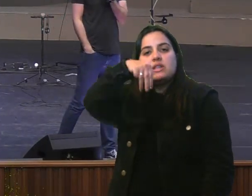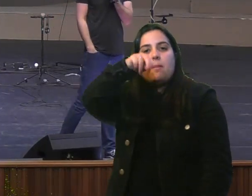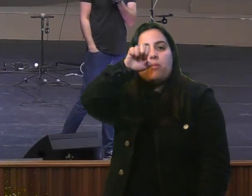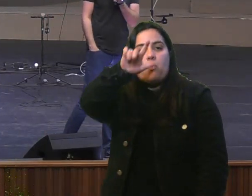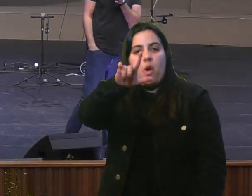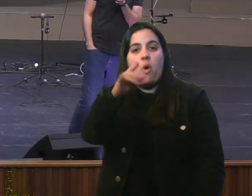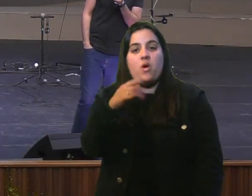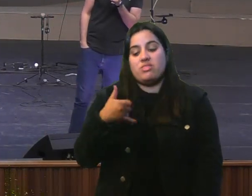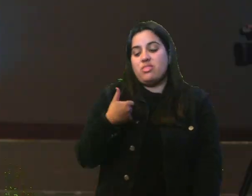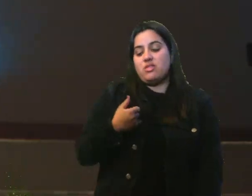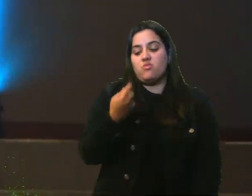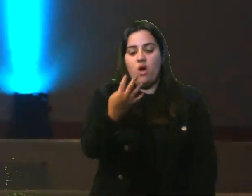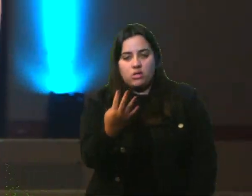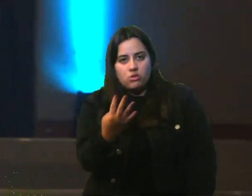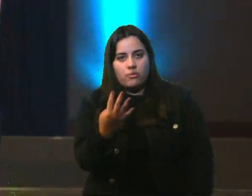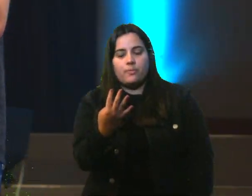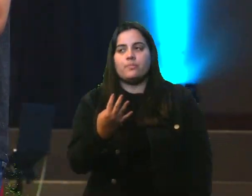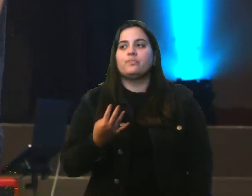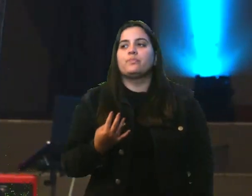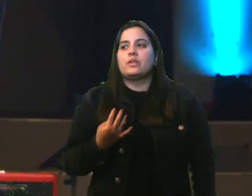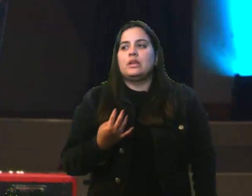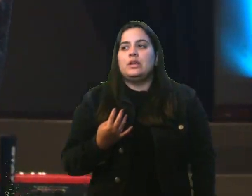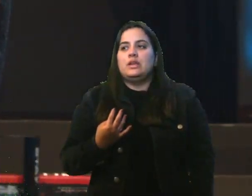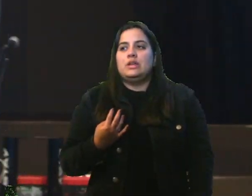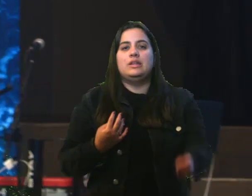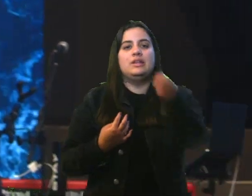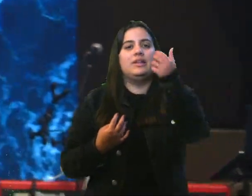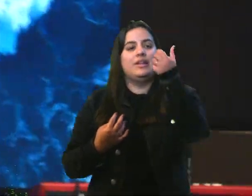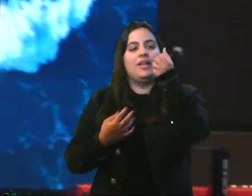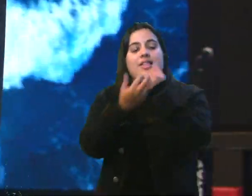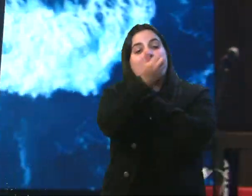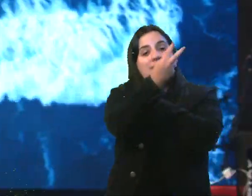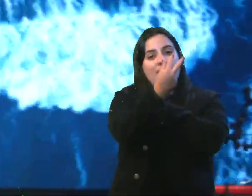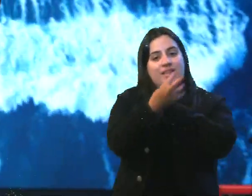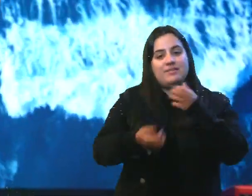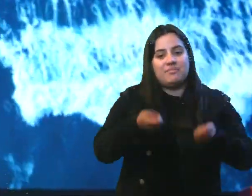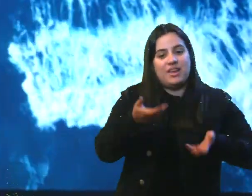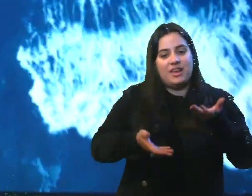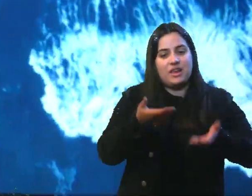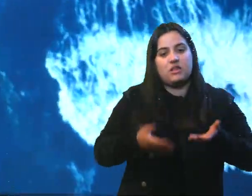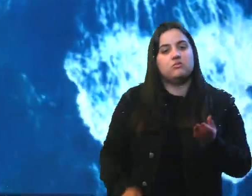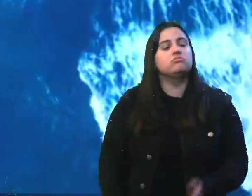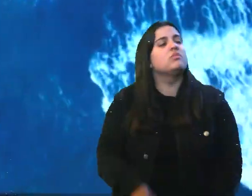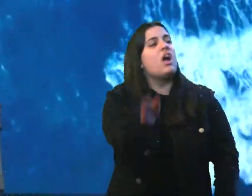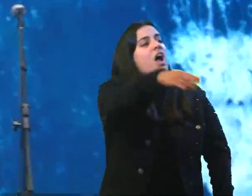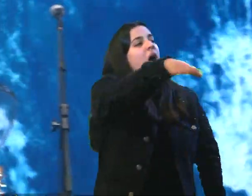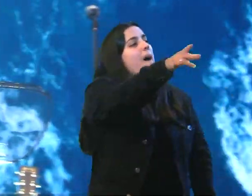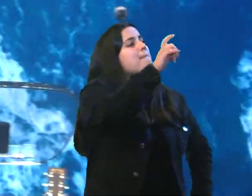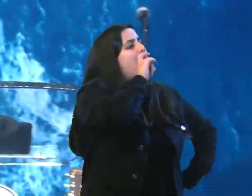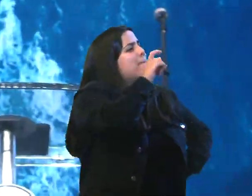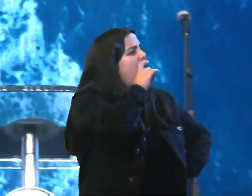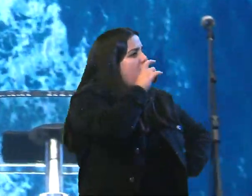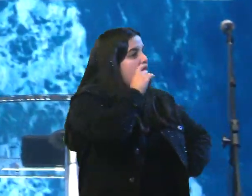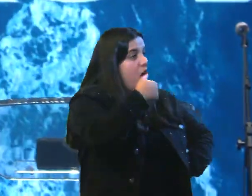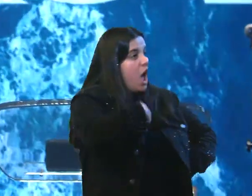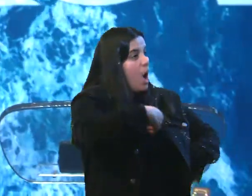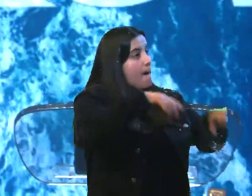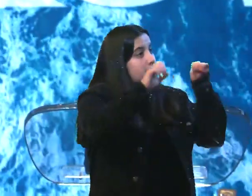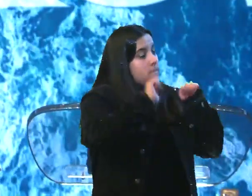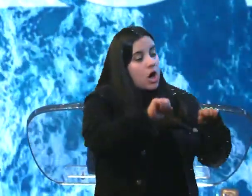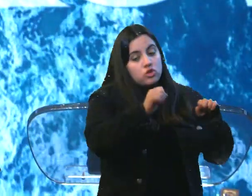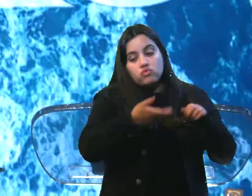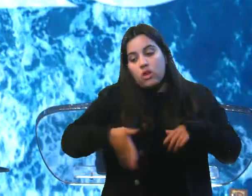4 anos de idade, 13 quilos. Chega e fala, papai, posso levar a Kiara?